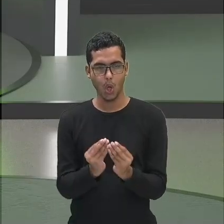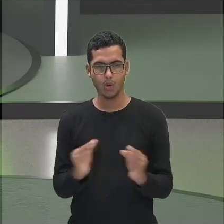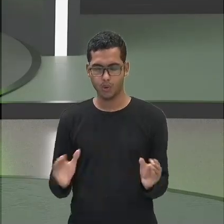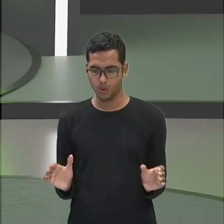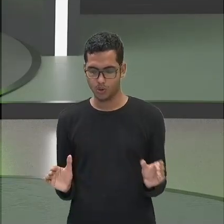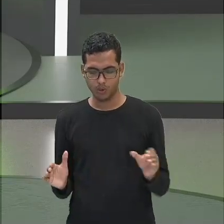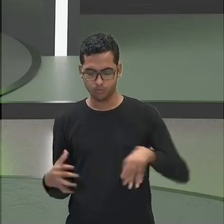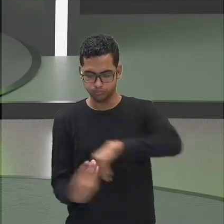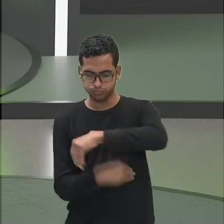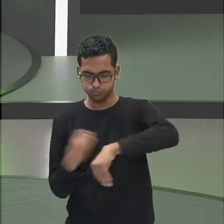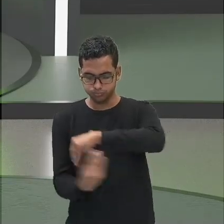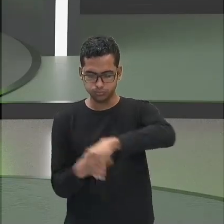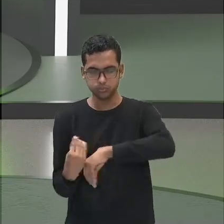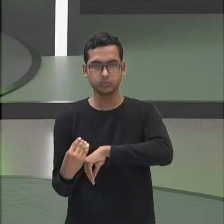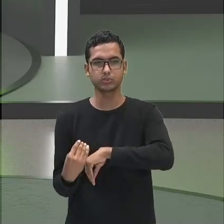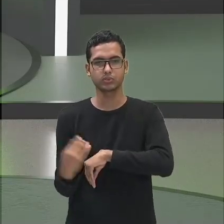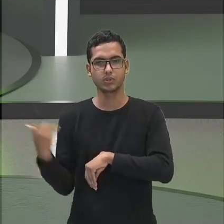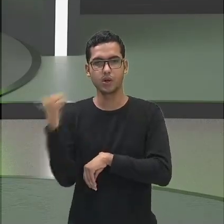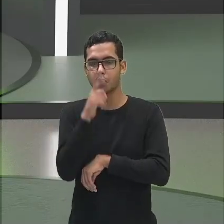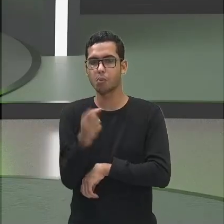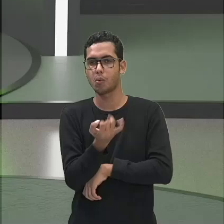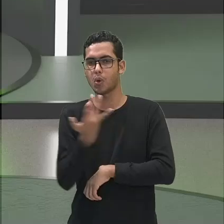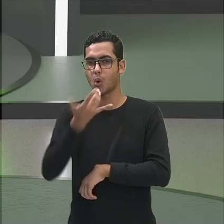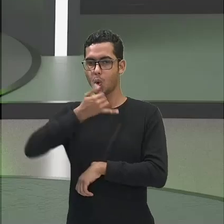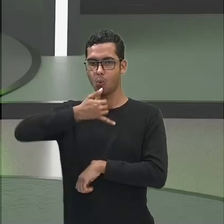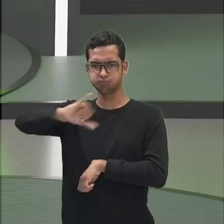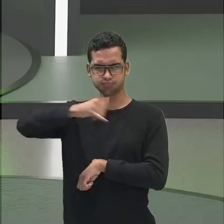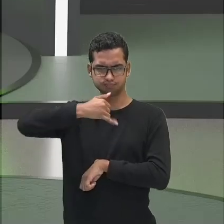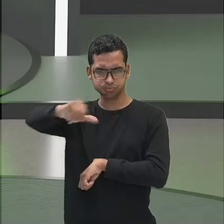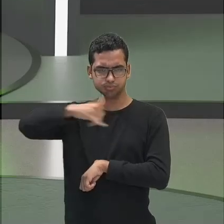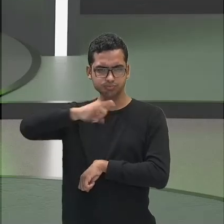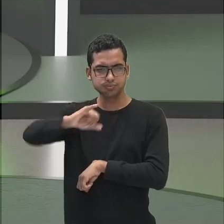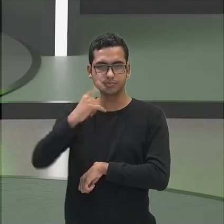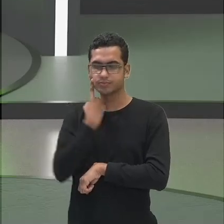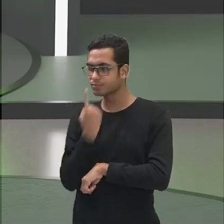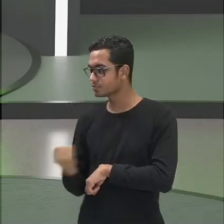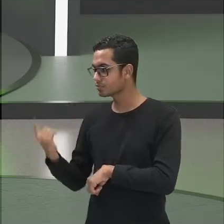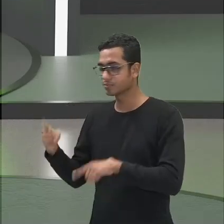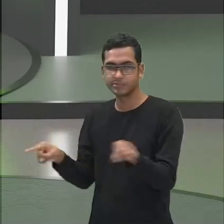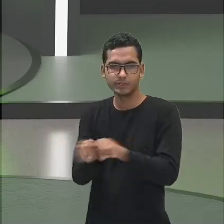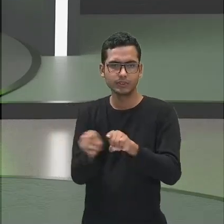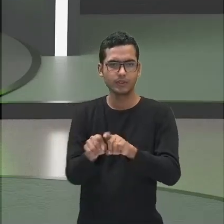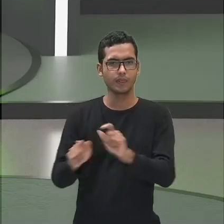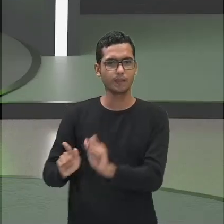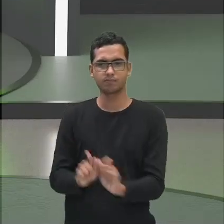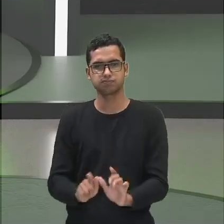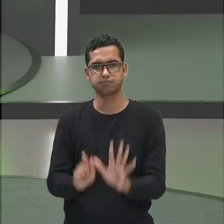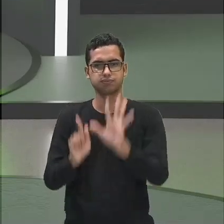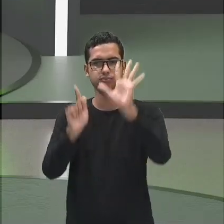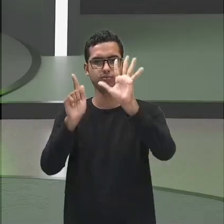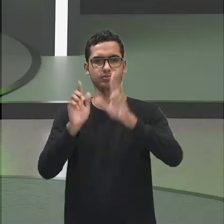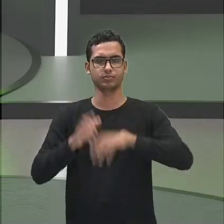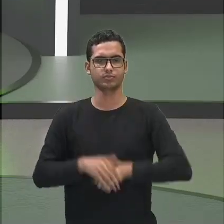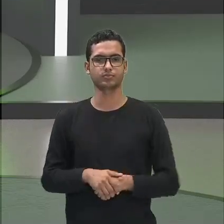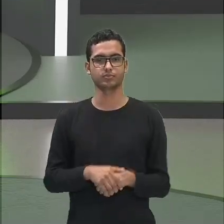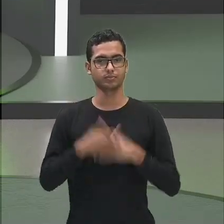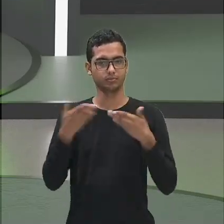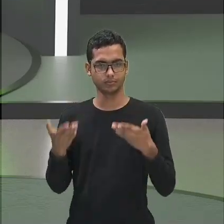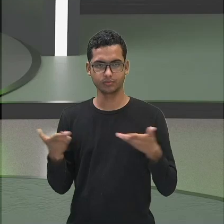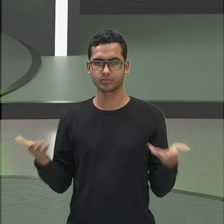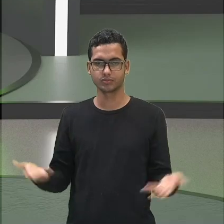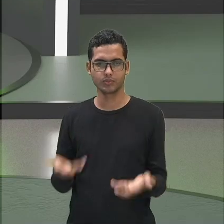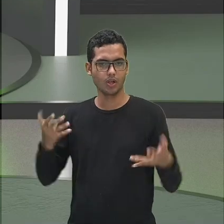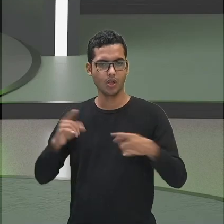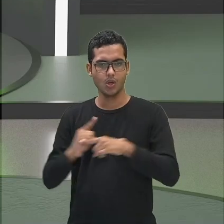quantidade de energia, como nós estamos vendo, e de gases. E essa reação aqui,